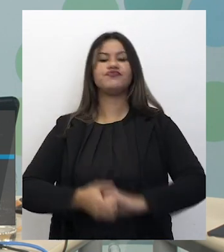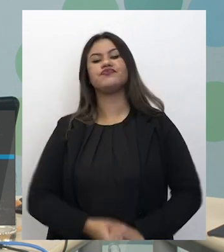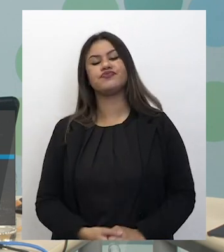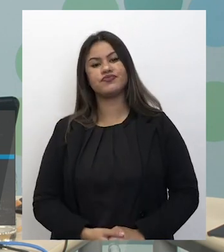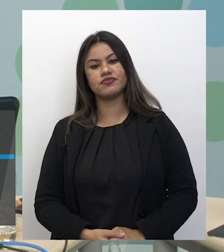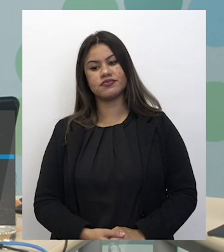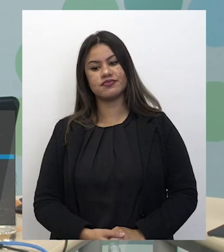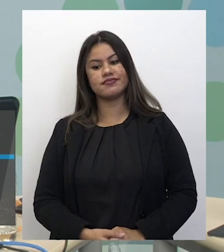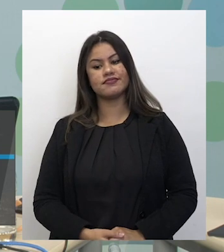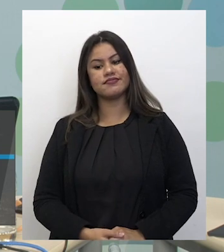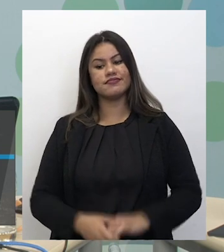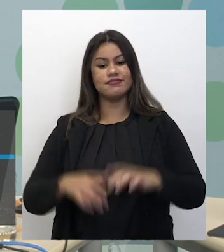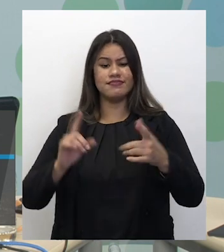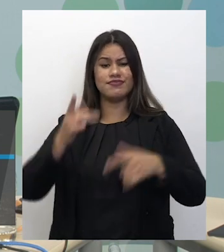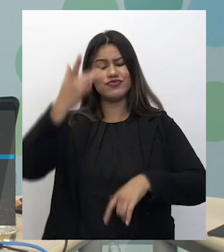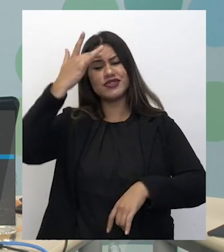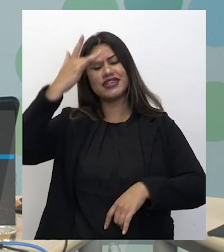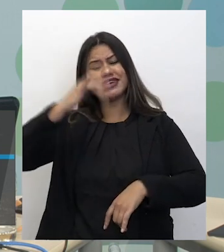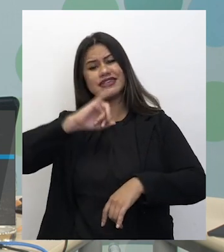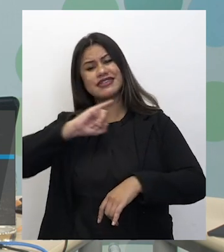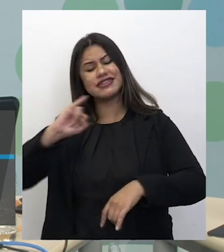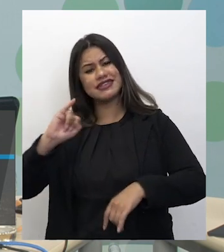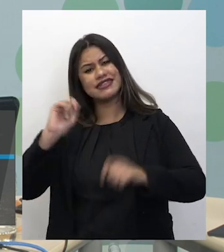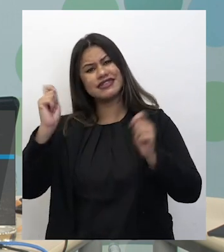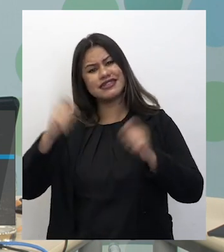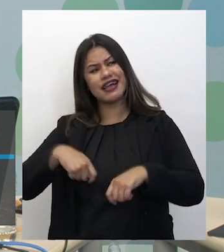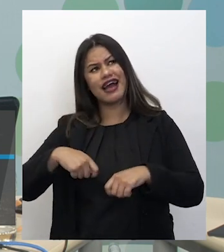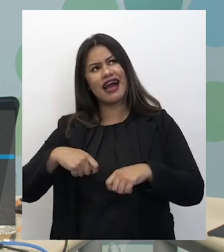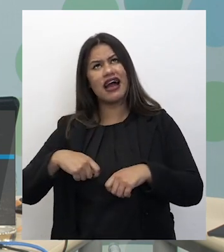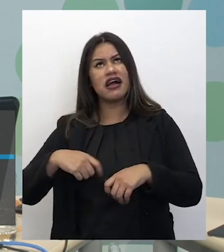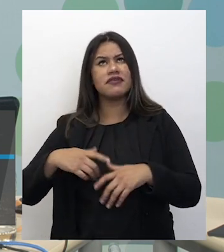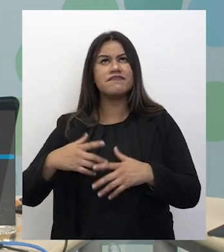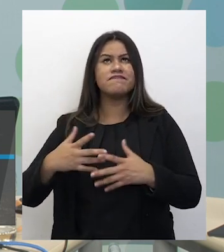eu não sei se vale a pena arriscar, professor, mas eu acho que a